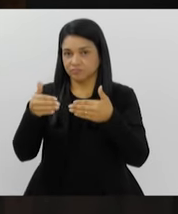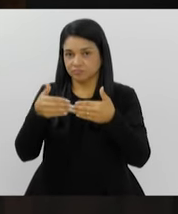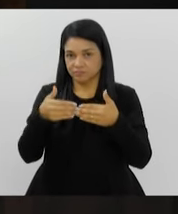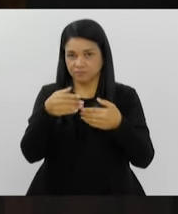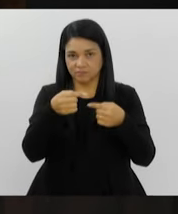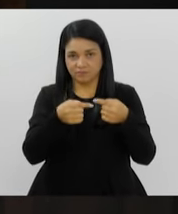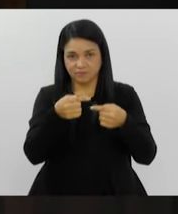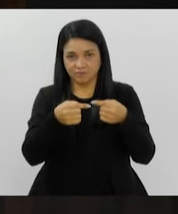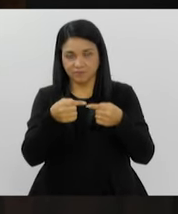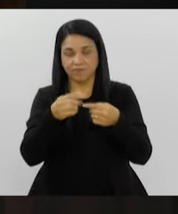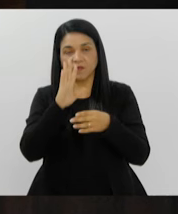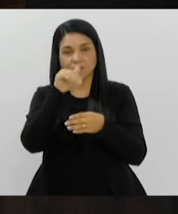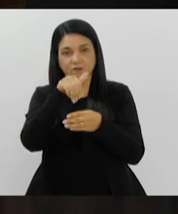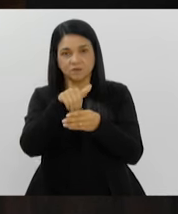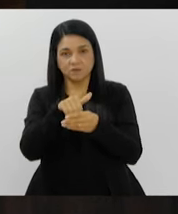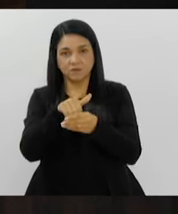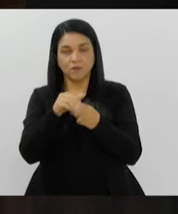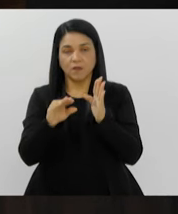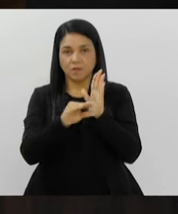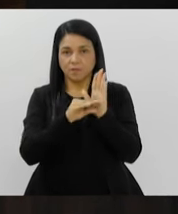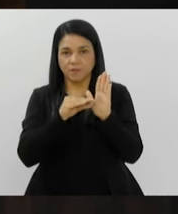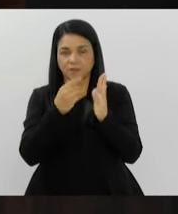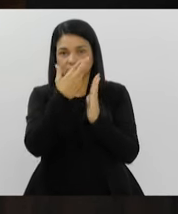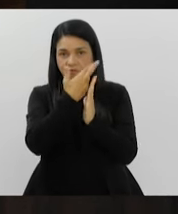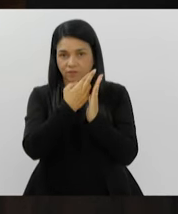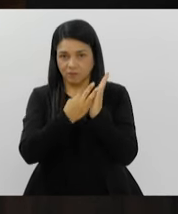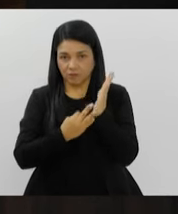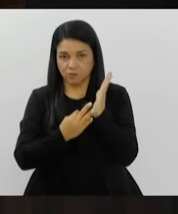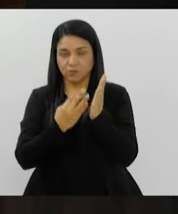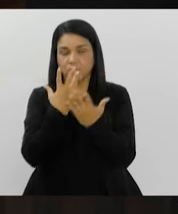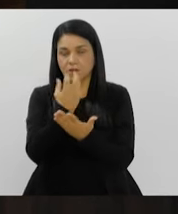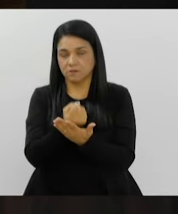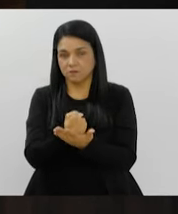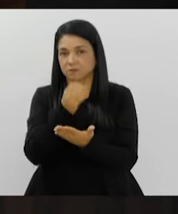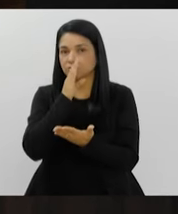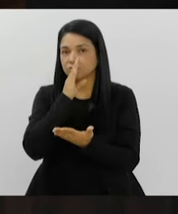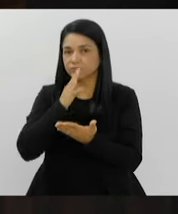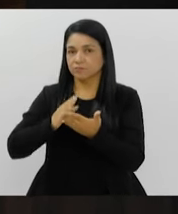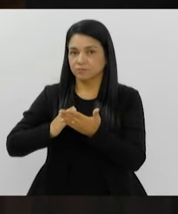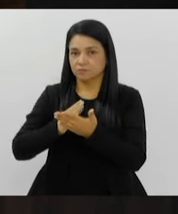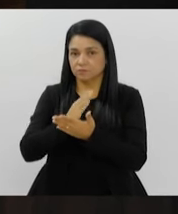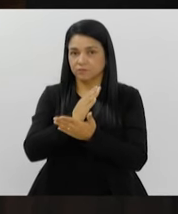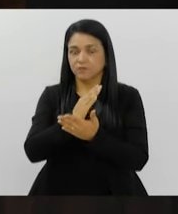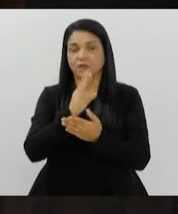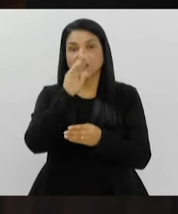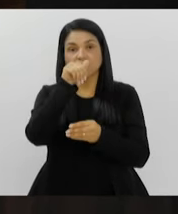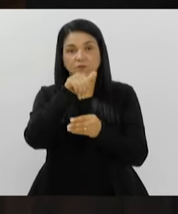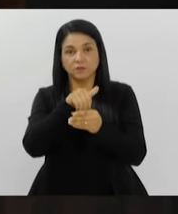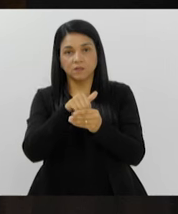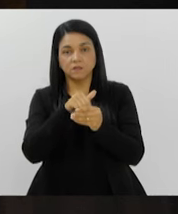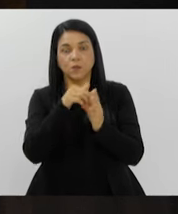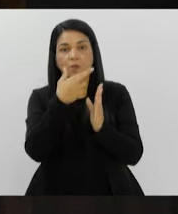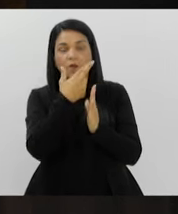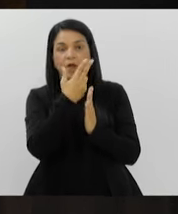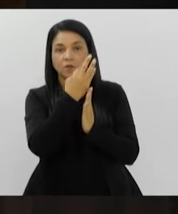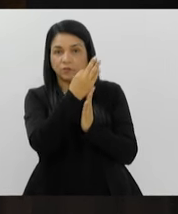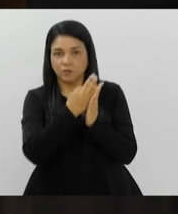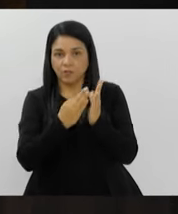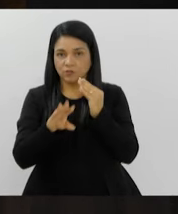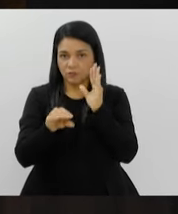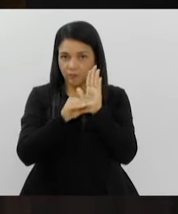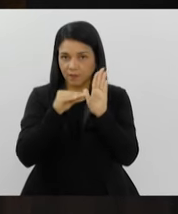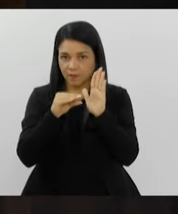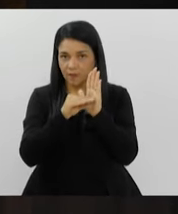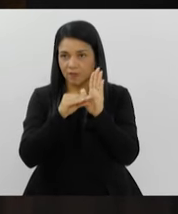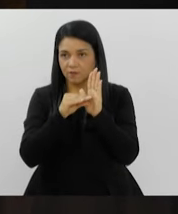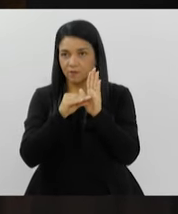encerrada a discussão. Em votação, emenda de redação. Os senhores que aprovam, permaneçam como estão. Aprovado. Em votação, a redação do vencido assim emendada.